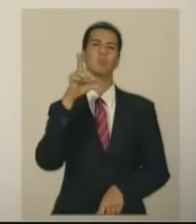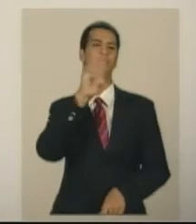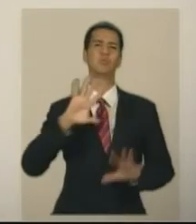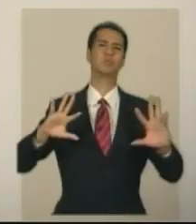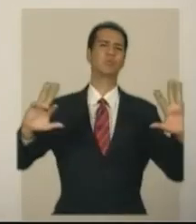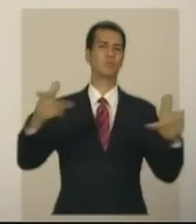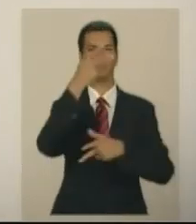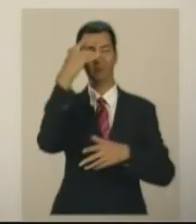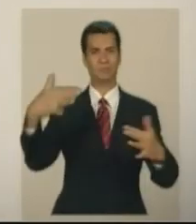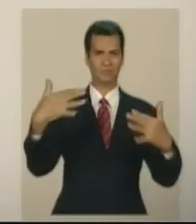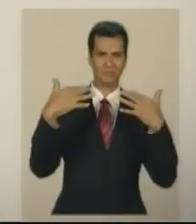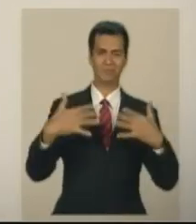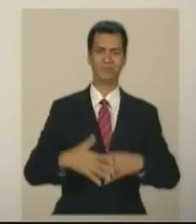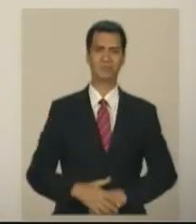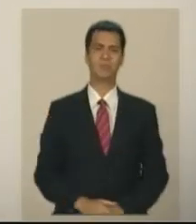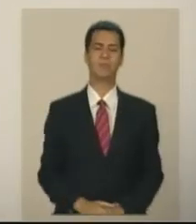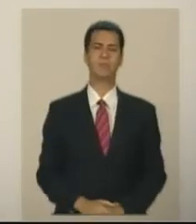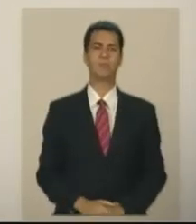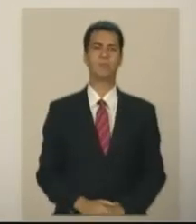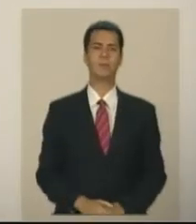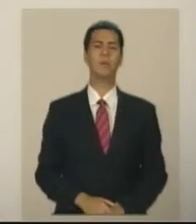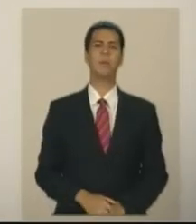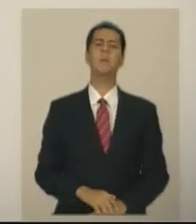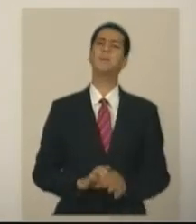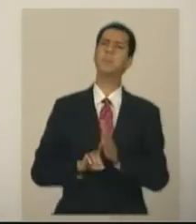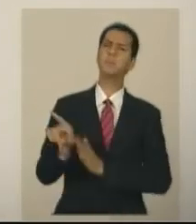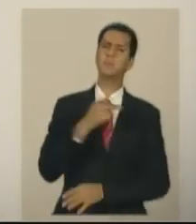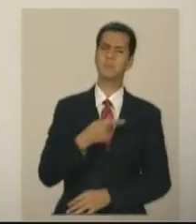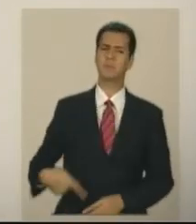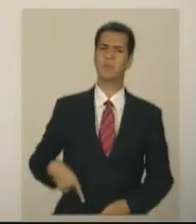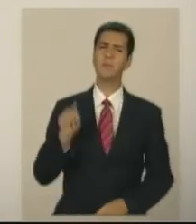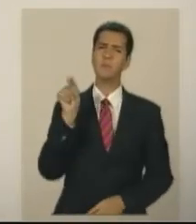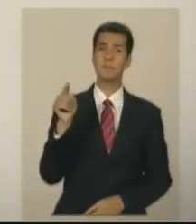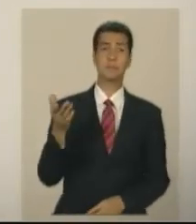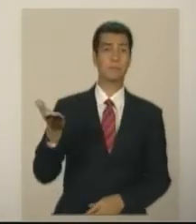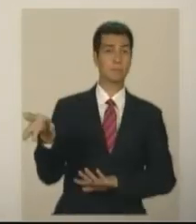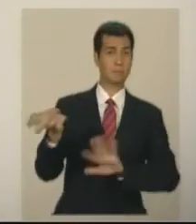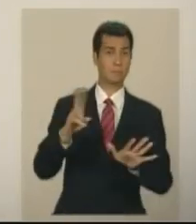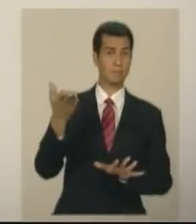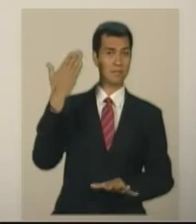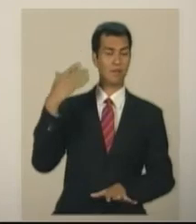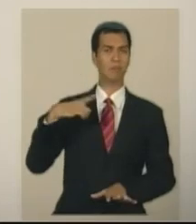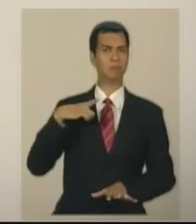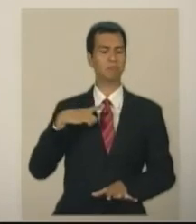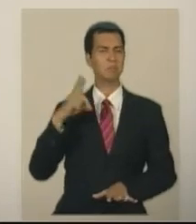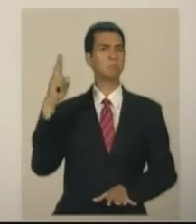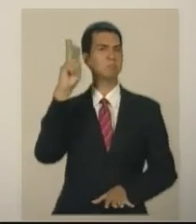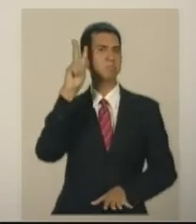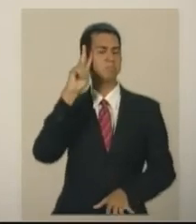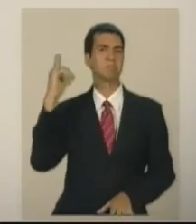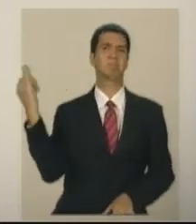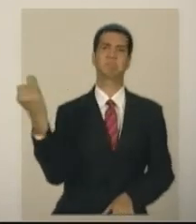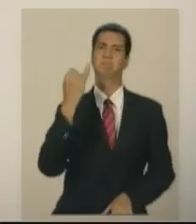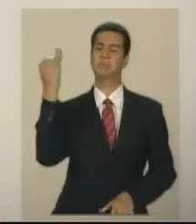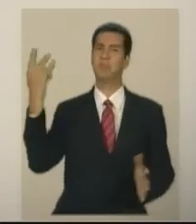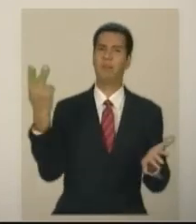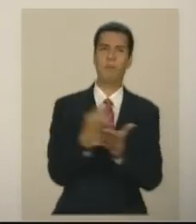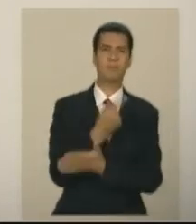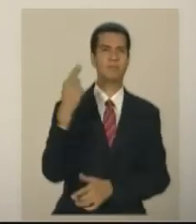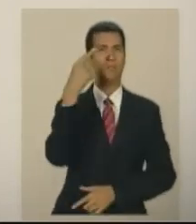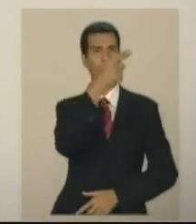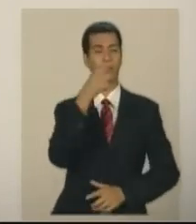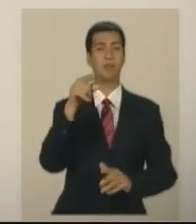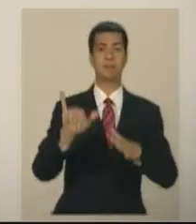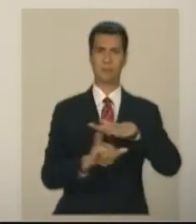presidenta na semana passada a senhora participou de um momento histórico em Nova York na abertura da assembleia geral das Nações Unidas no seu